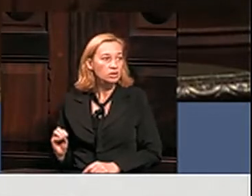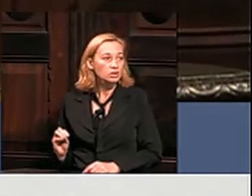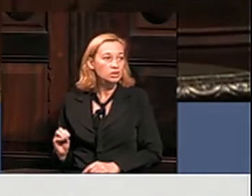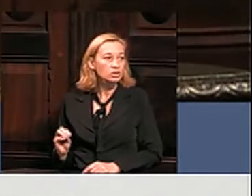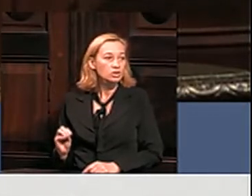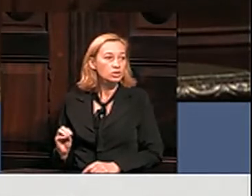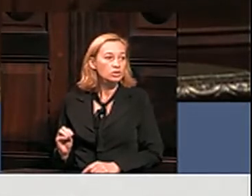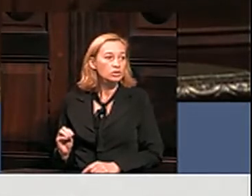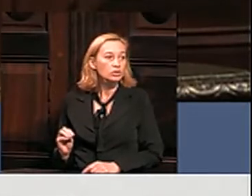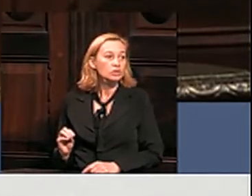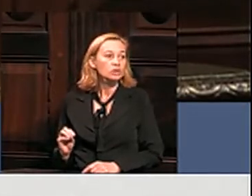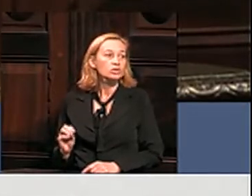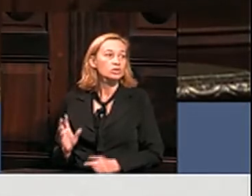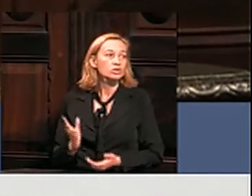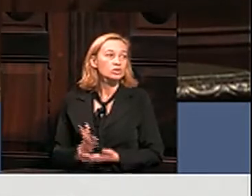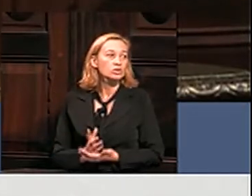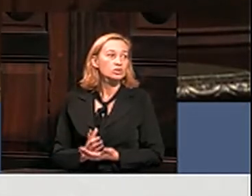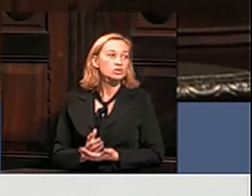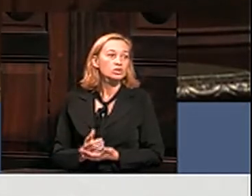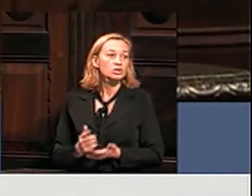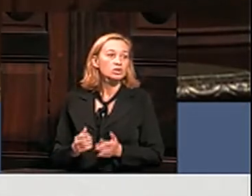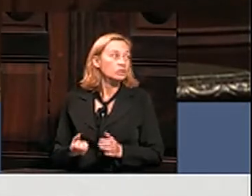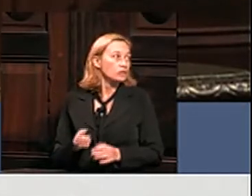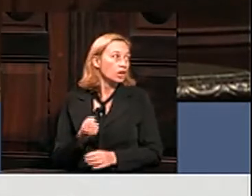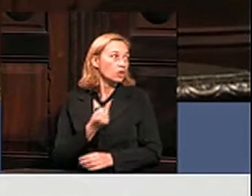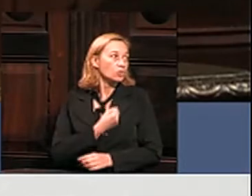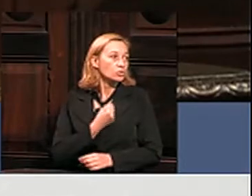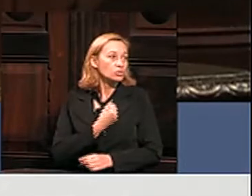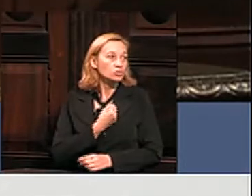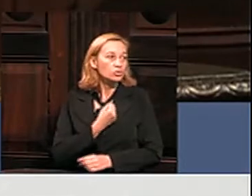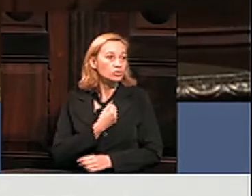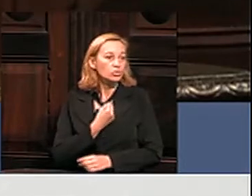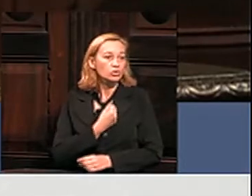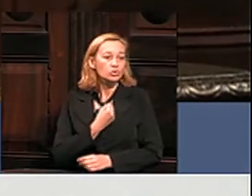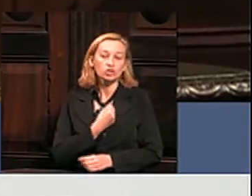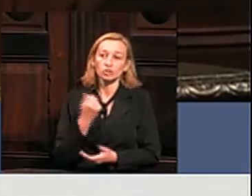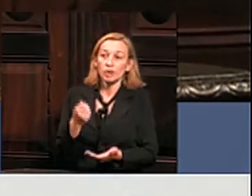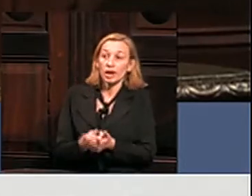do governador do estado do Rio de Janeiro.